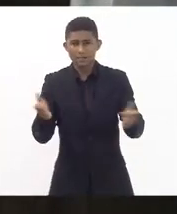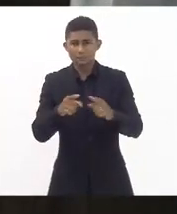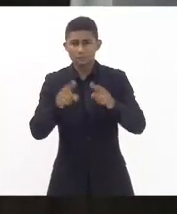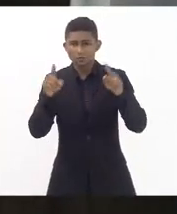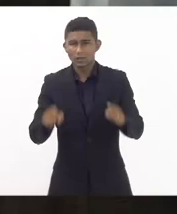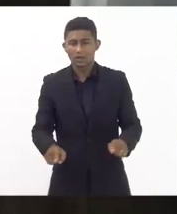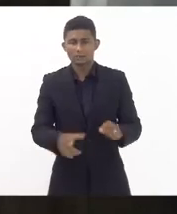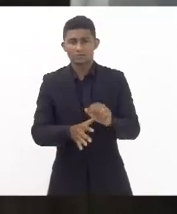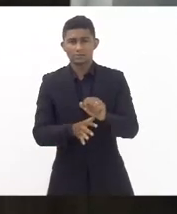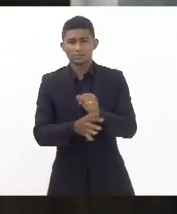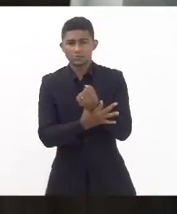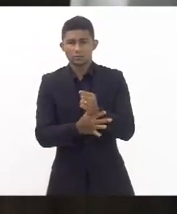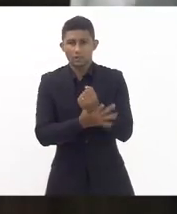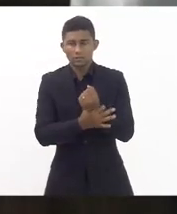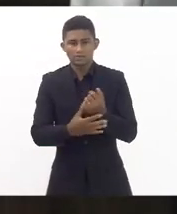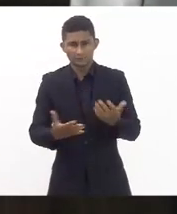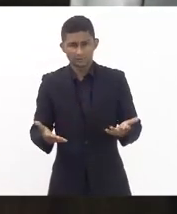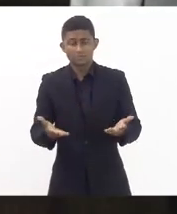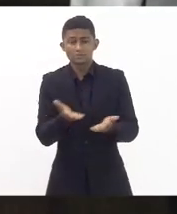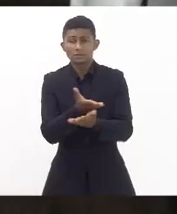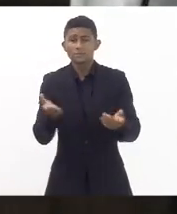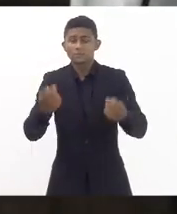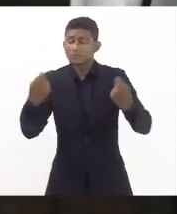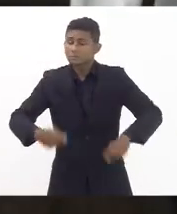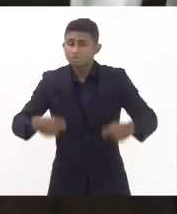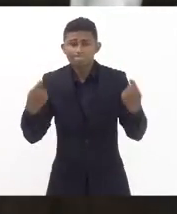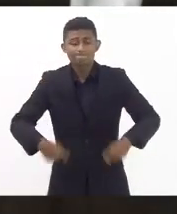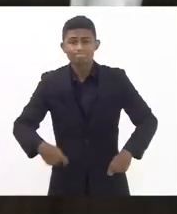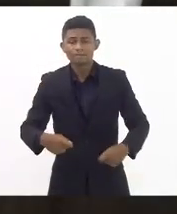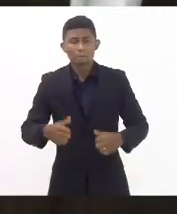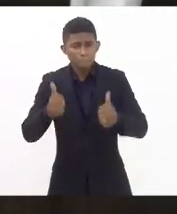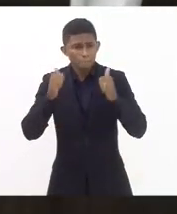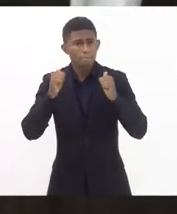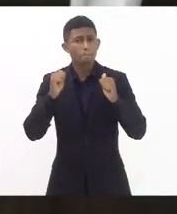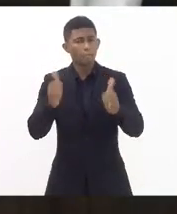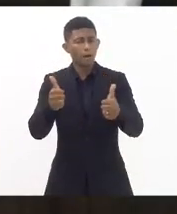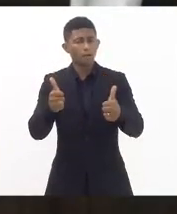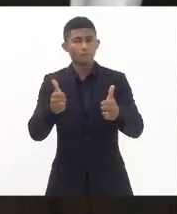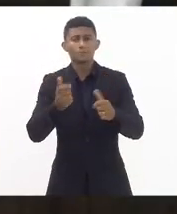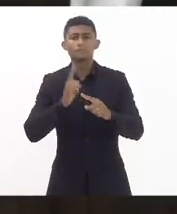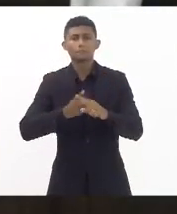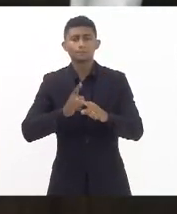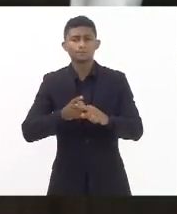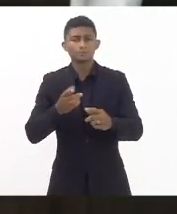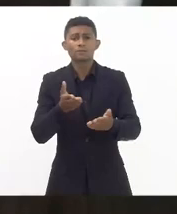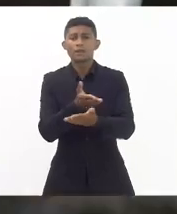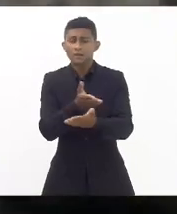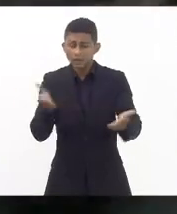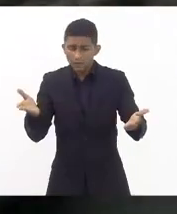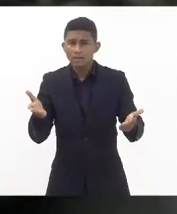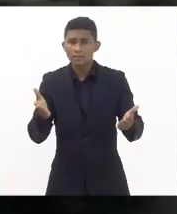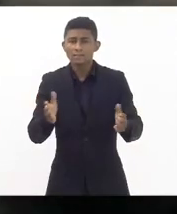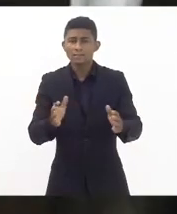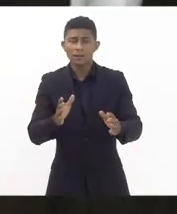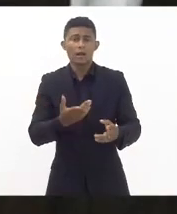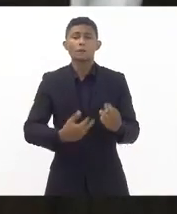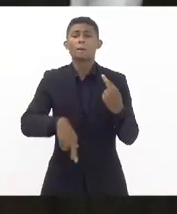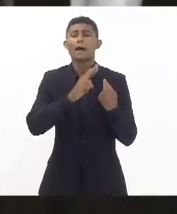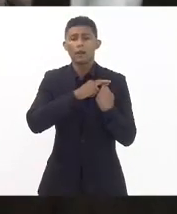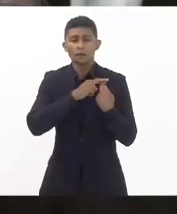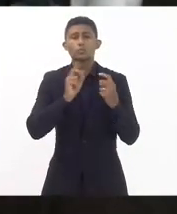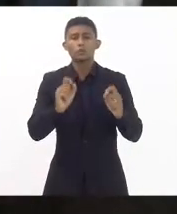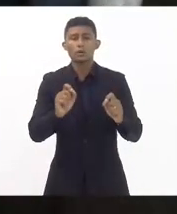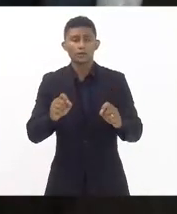da segurança pública que precisam estar bem, porque eles são responsáveis pela segurança pública. E